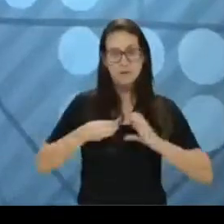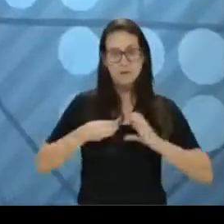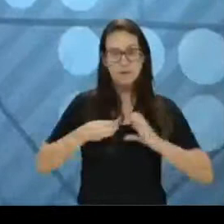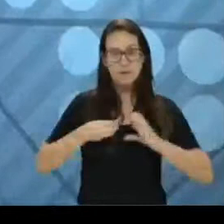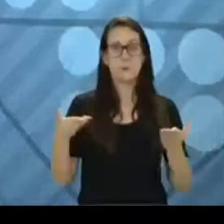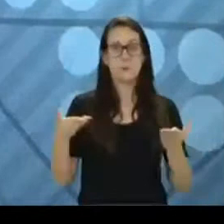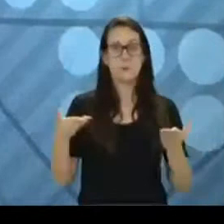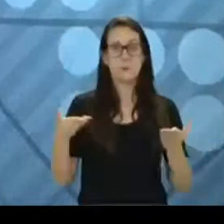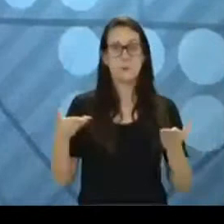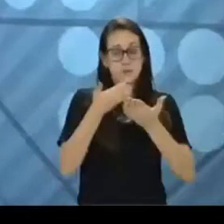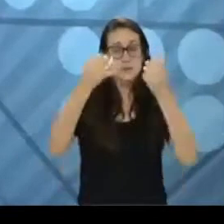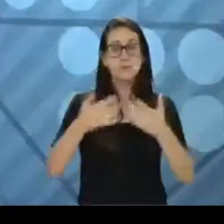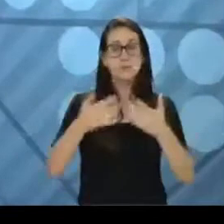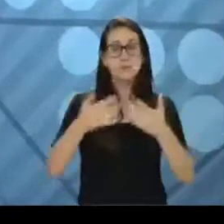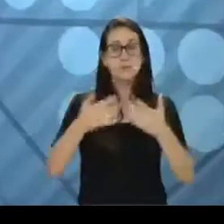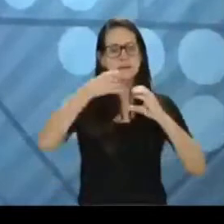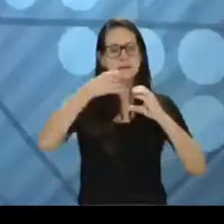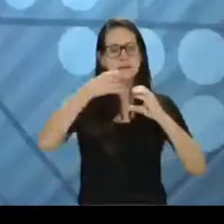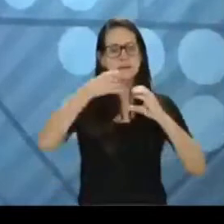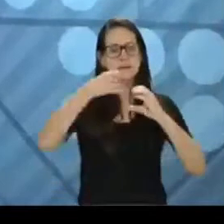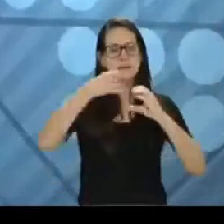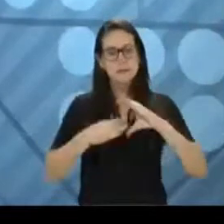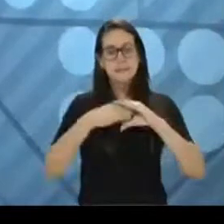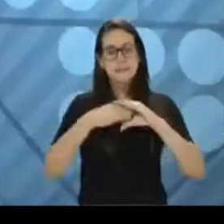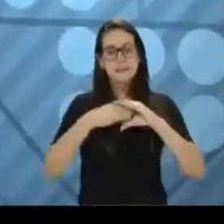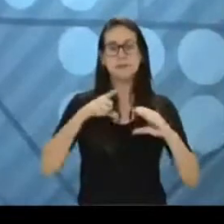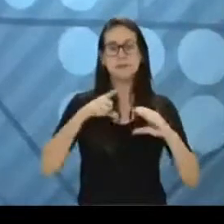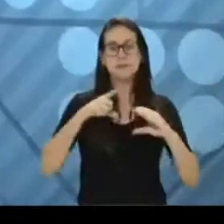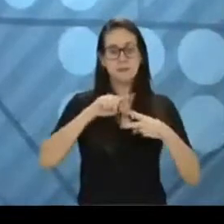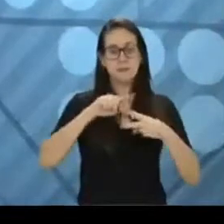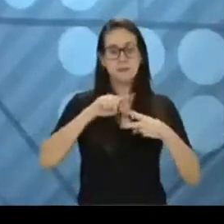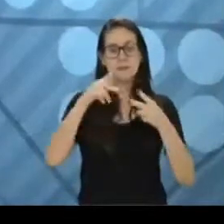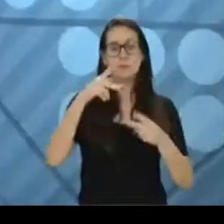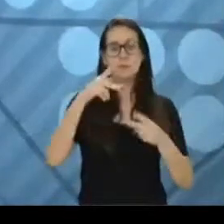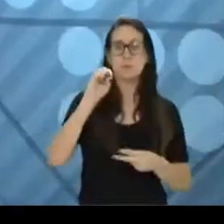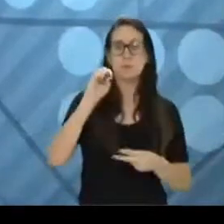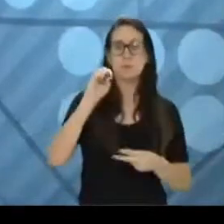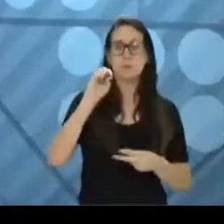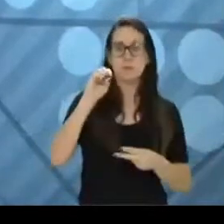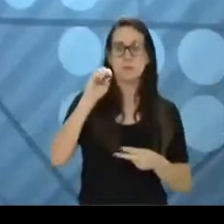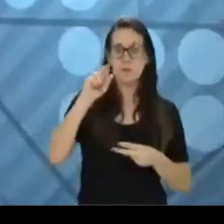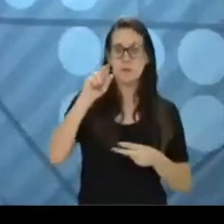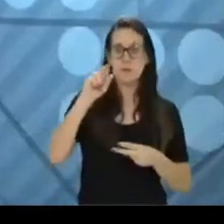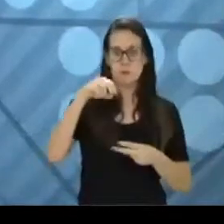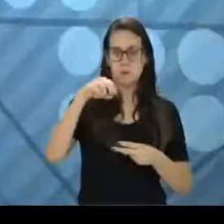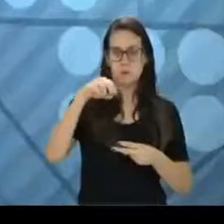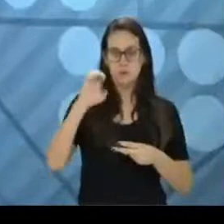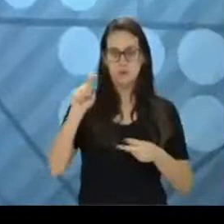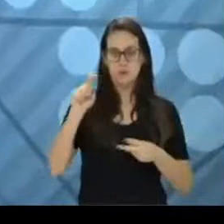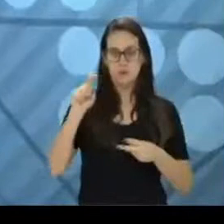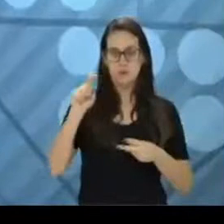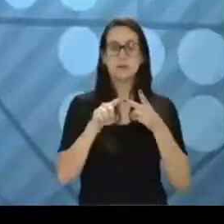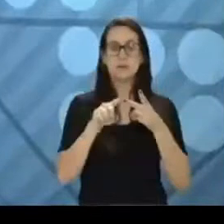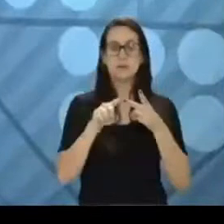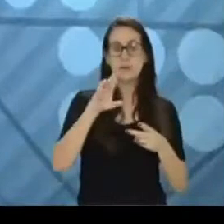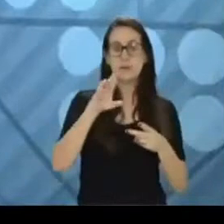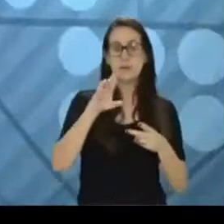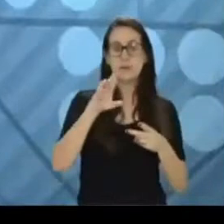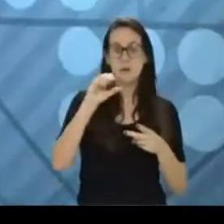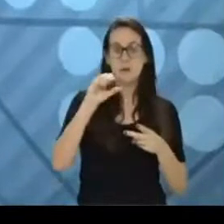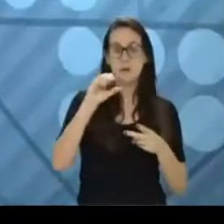aula de hoje nós vamos falar sobre as características das células procariontes e das células eucariontes. Então, nós vamos falar